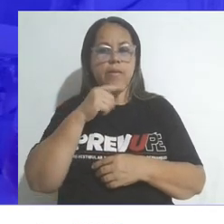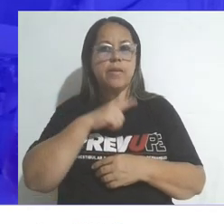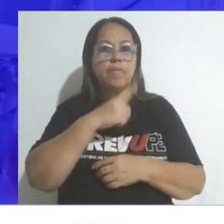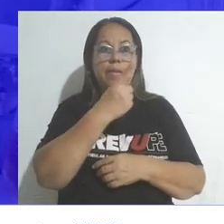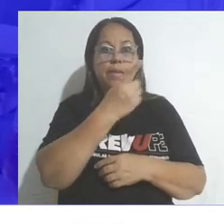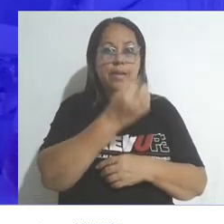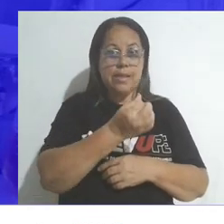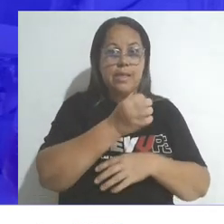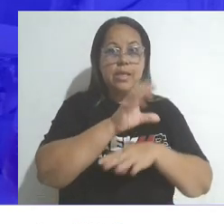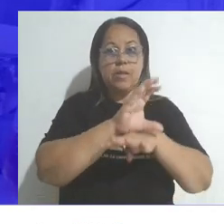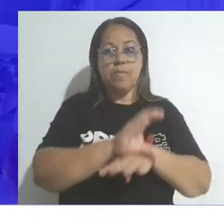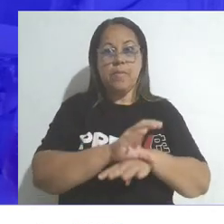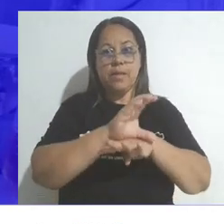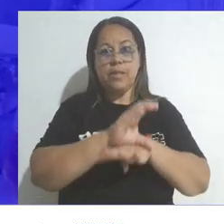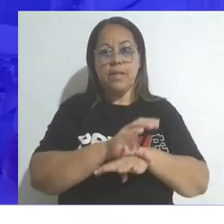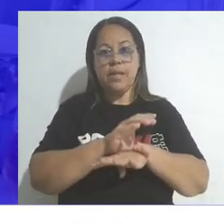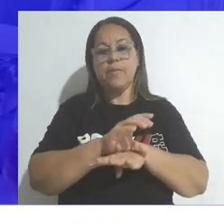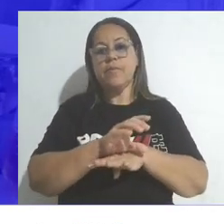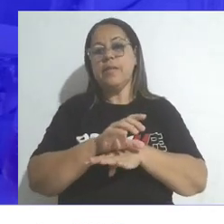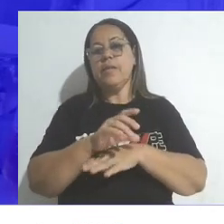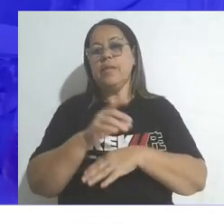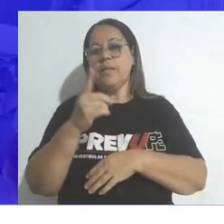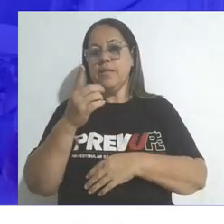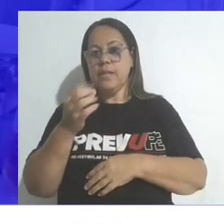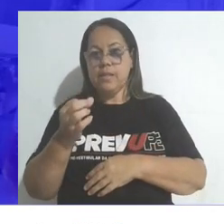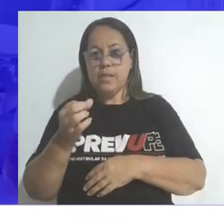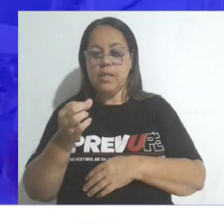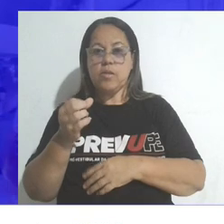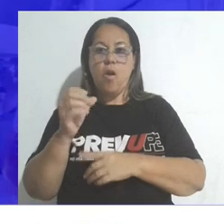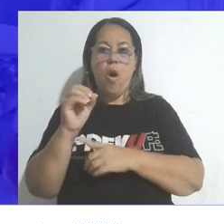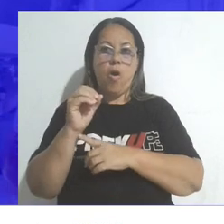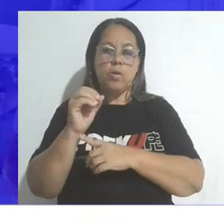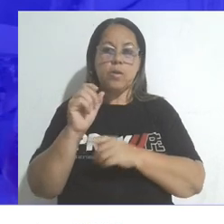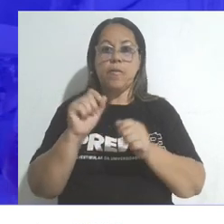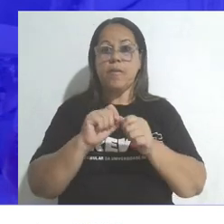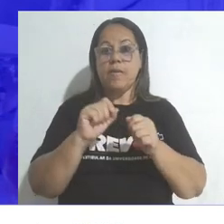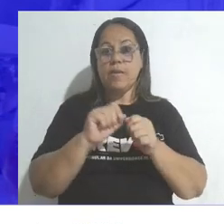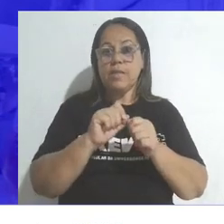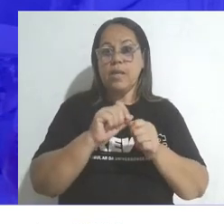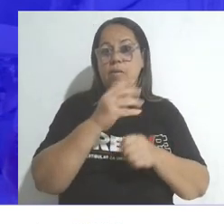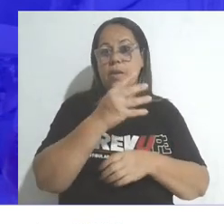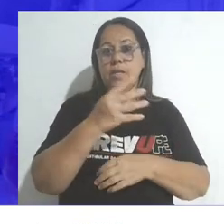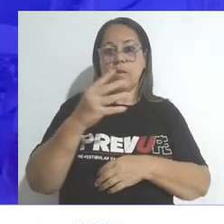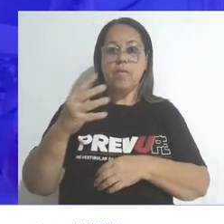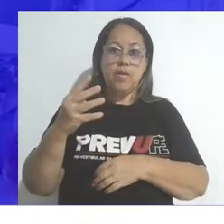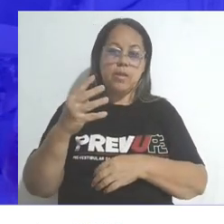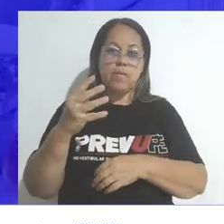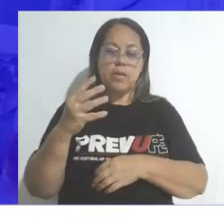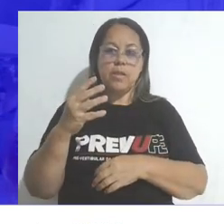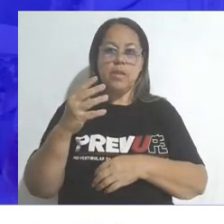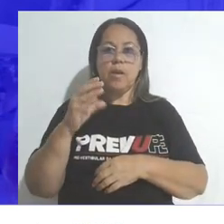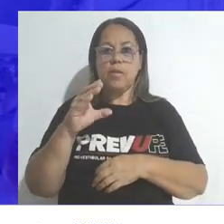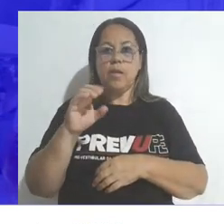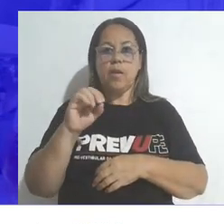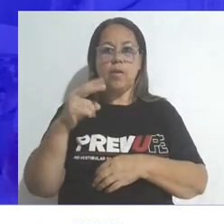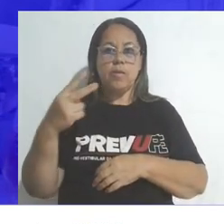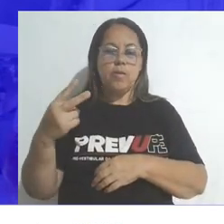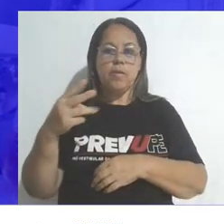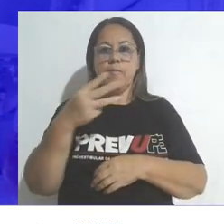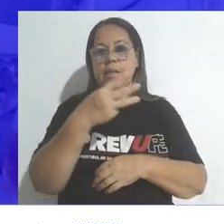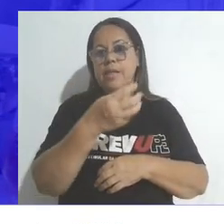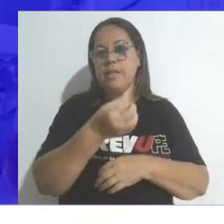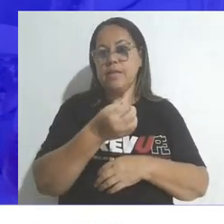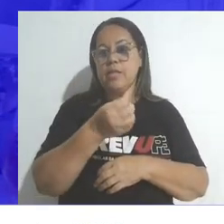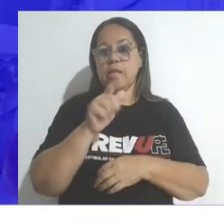metano reagindo com 32 gramas de oxigênio para formar 44 gramas de dióxido de carbono e 36 gramas